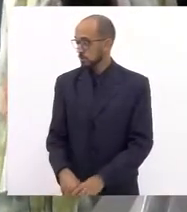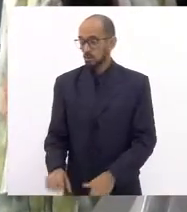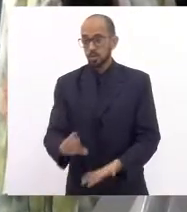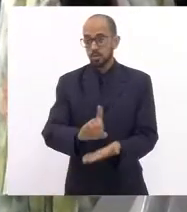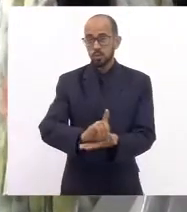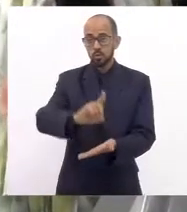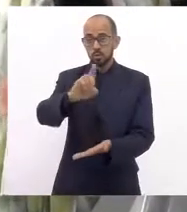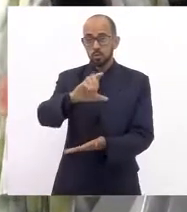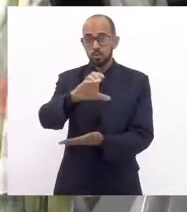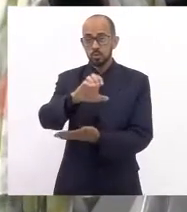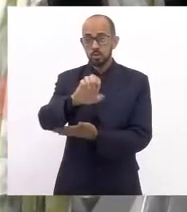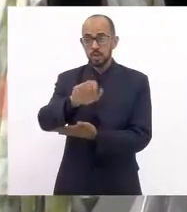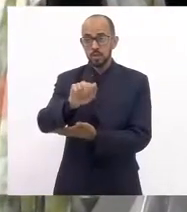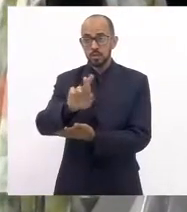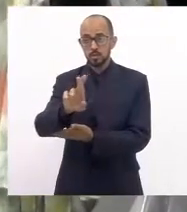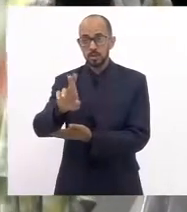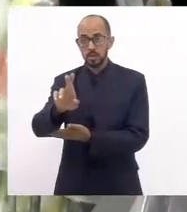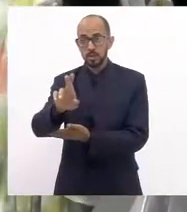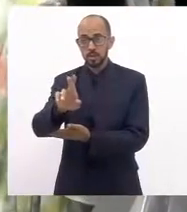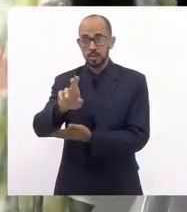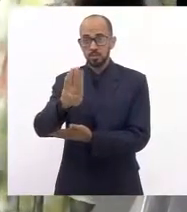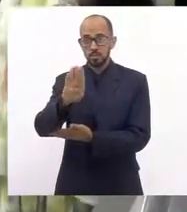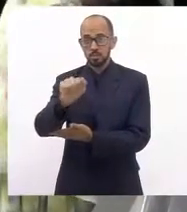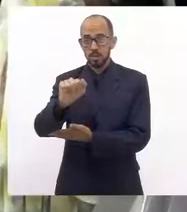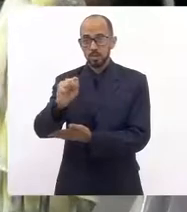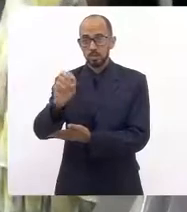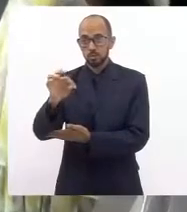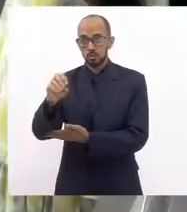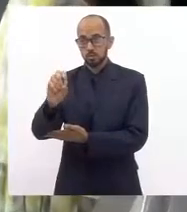Doutor César Bastos.